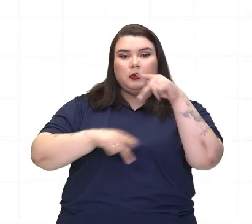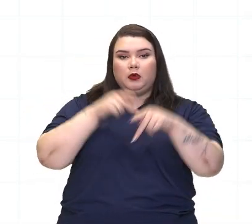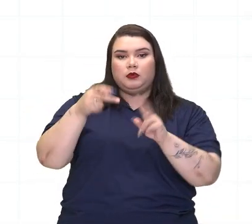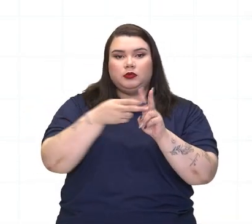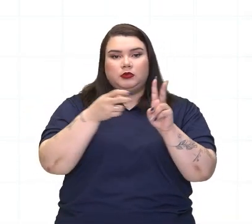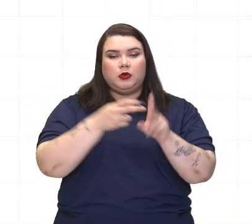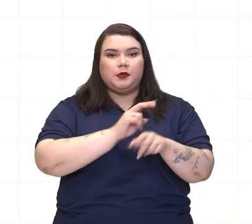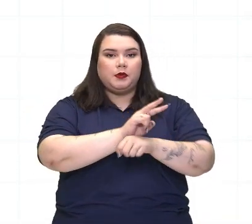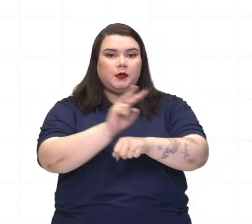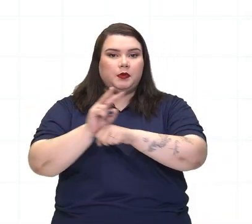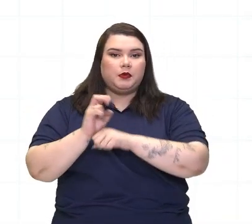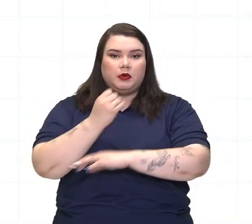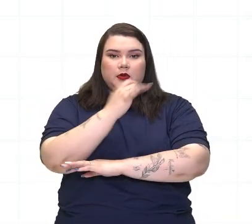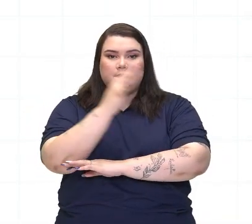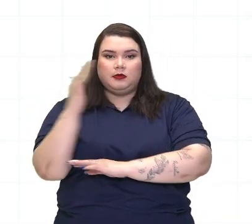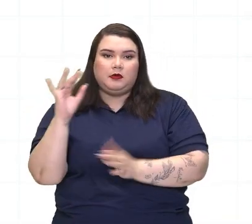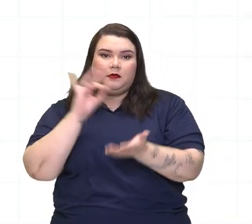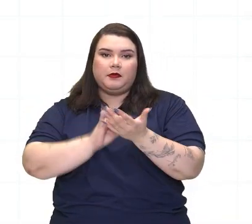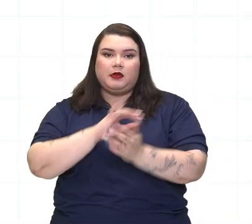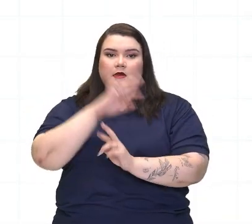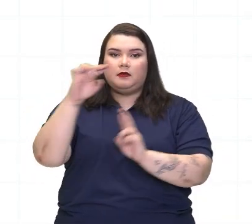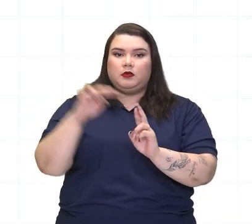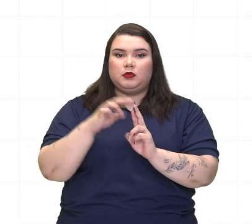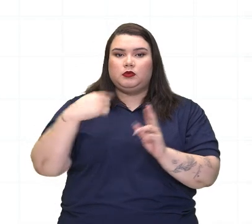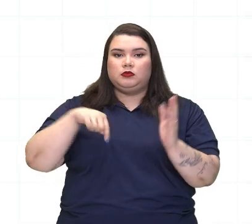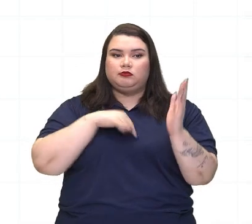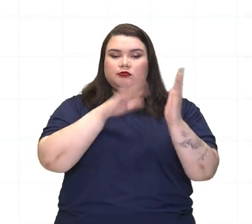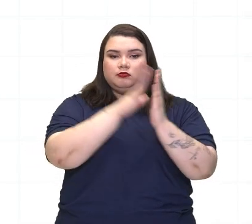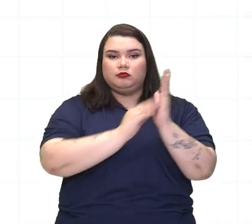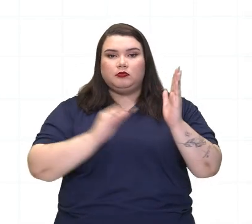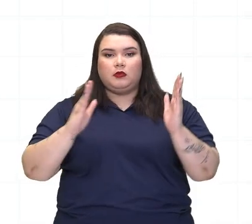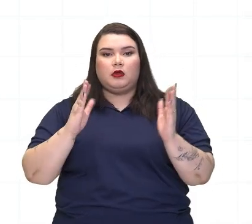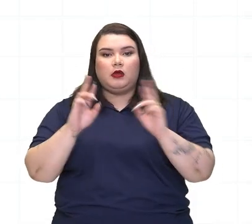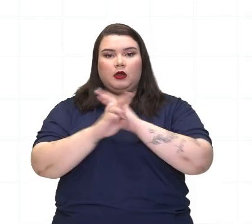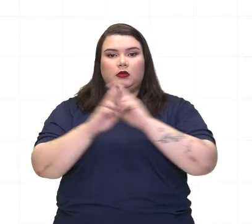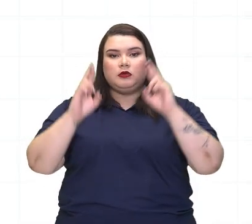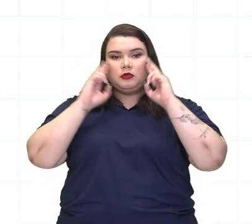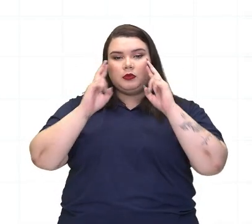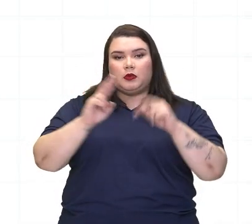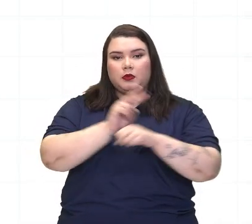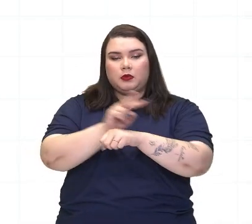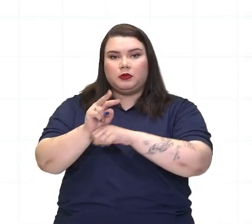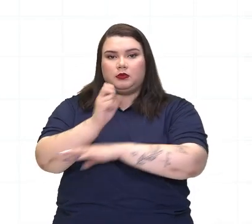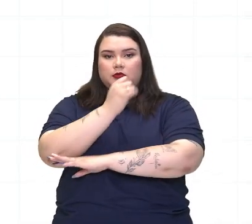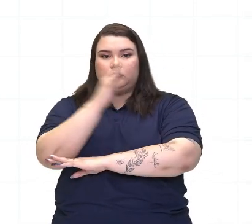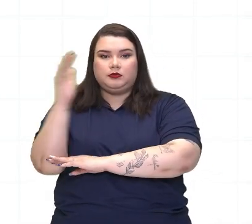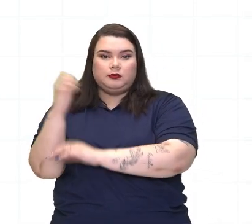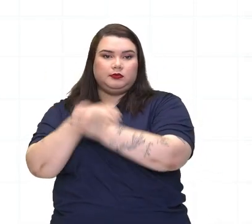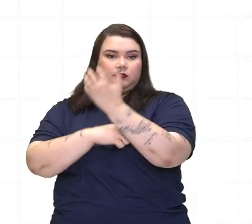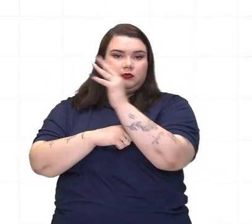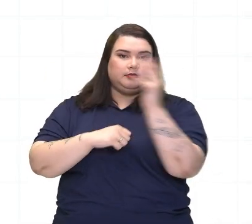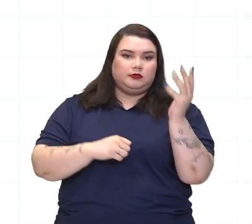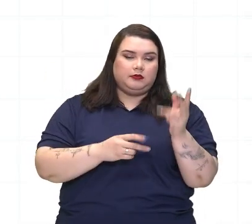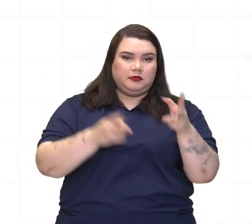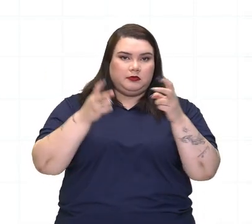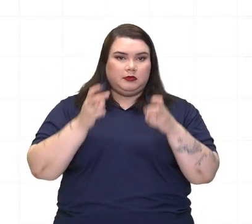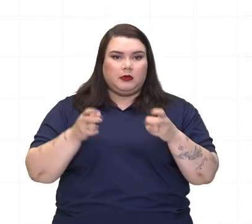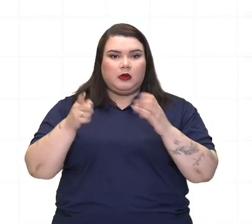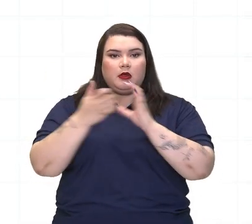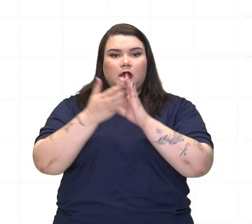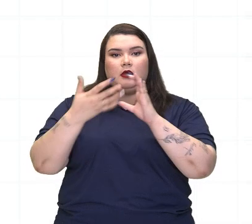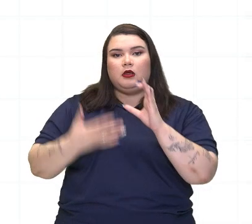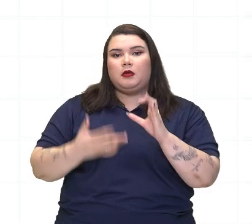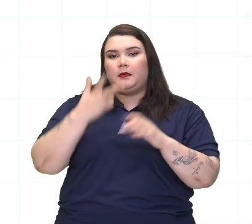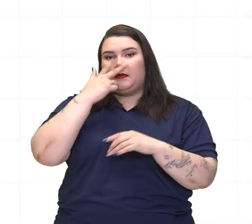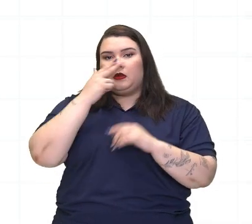que os guardiões da floresta e verdadeira referência para nós na relação, no respeito e no cuidado com o meio ambiente. Aqui não tem mais tanto aspecto de reportagem,